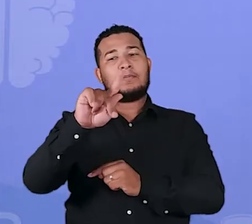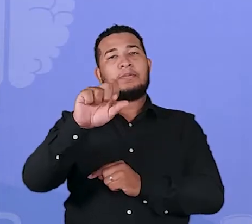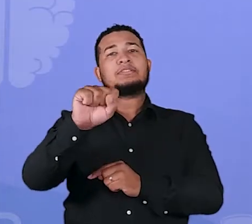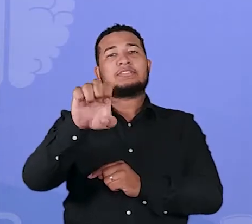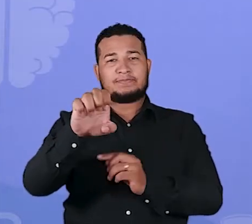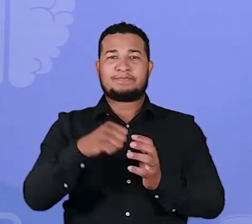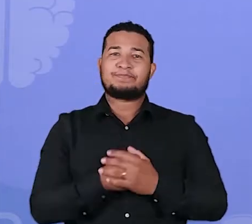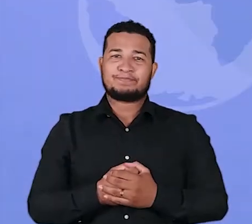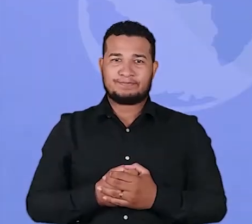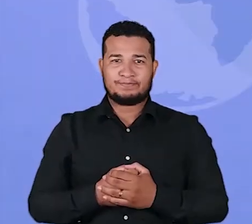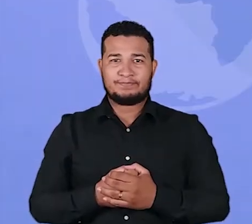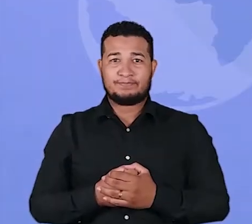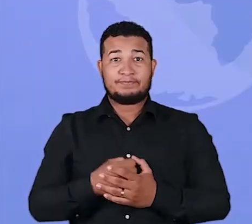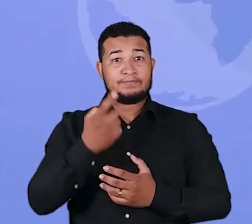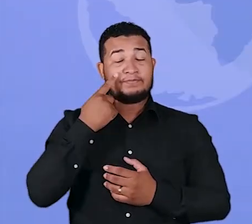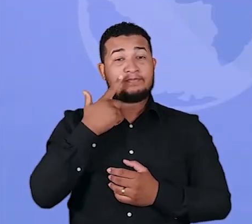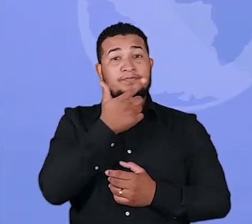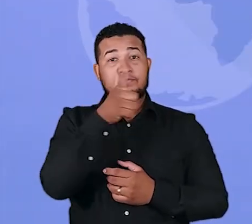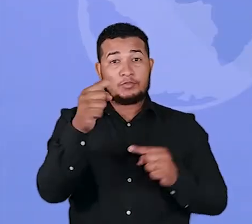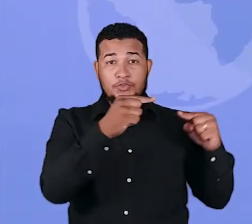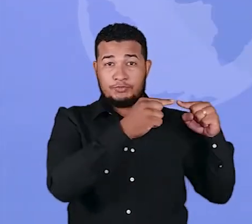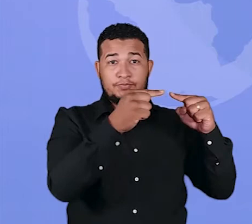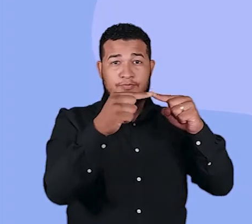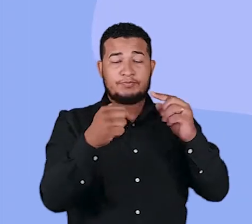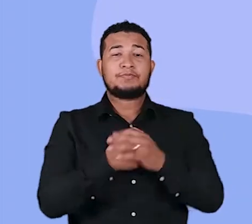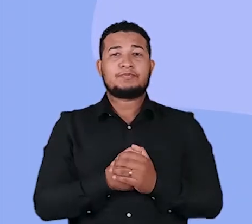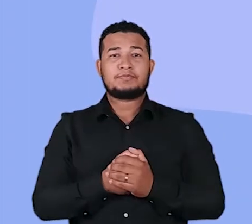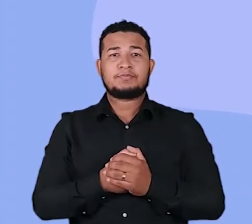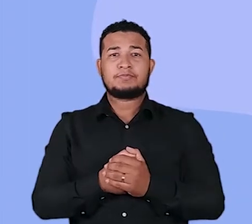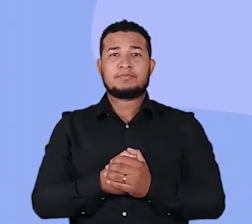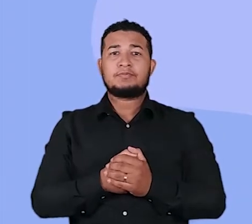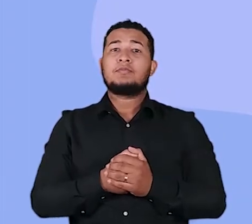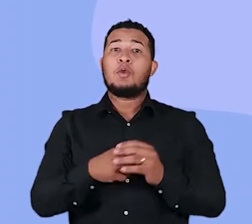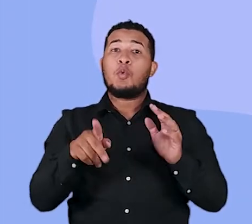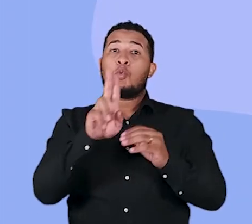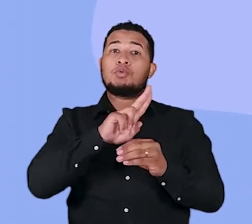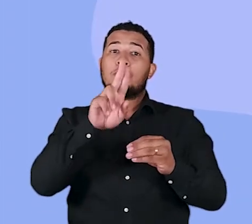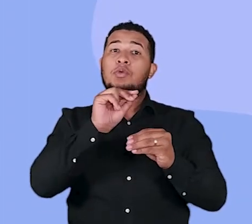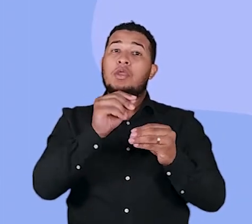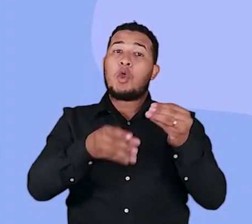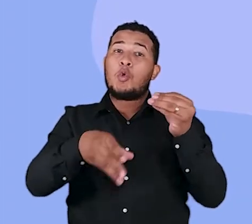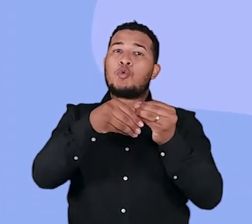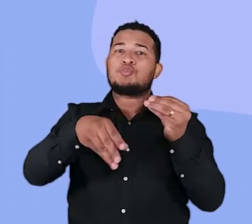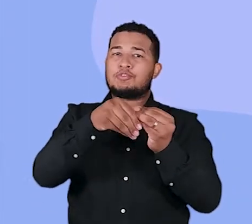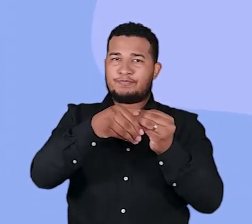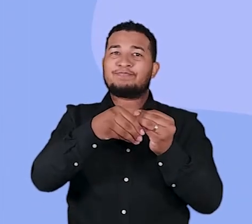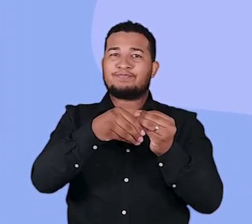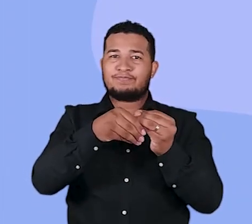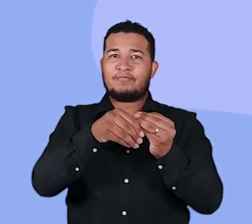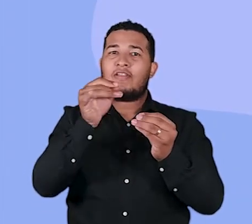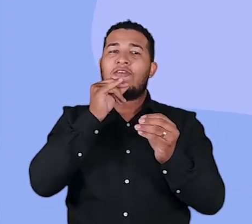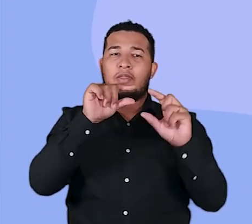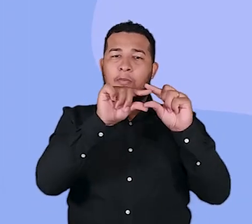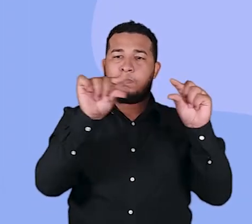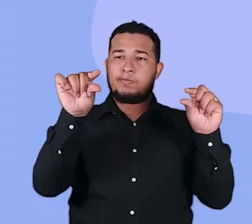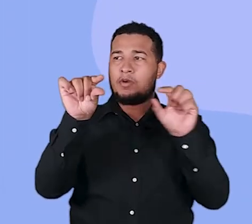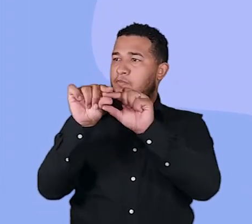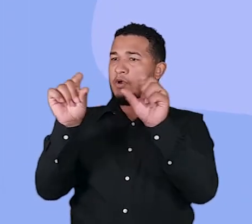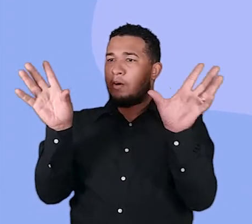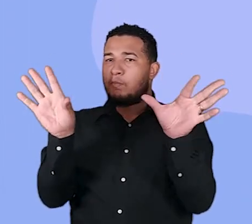certo? Vamos lá para o próximo tipo de coesão que a gente pode fazer. A coesão por conjunção. A conjunção liga